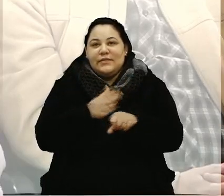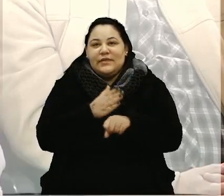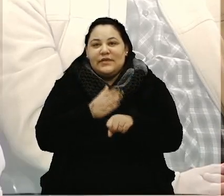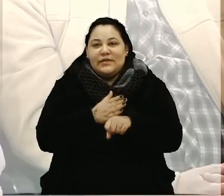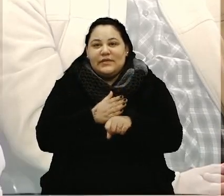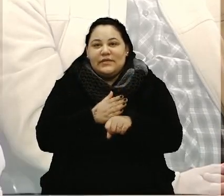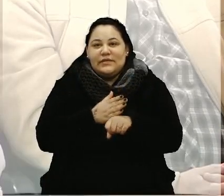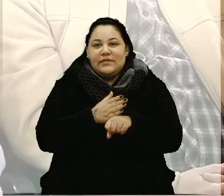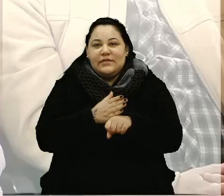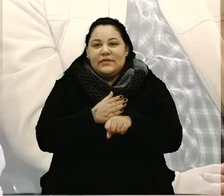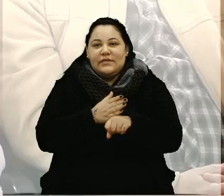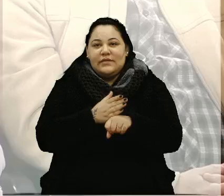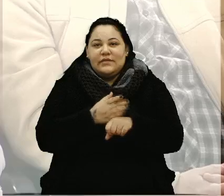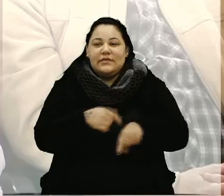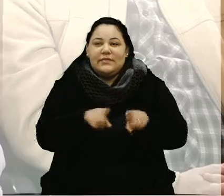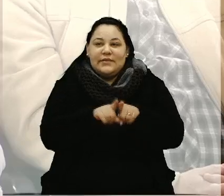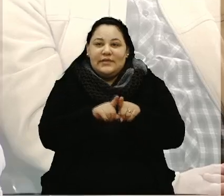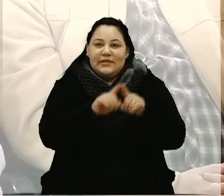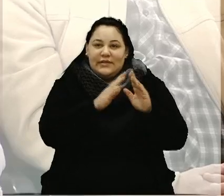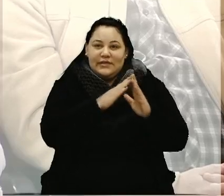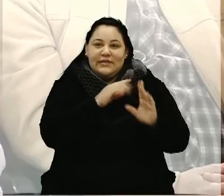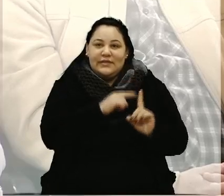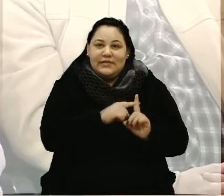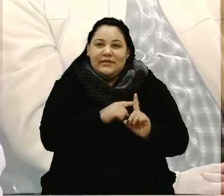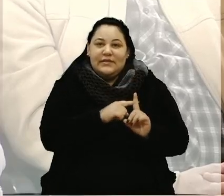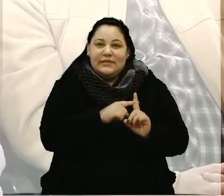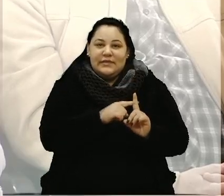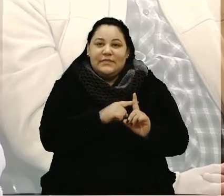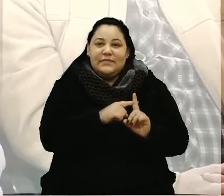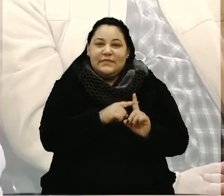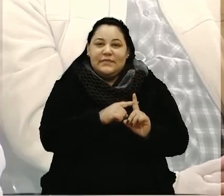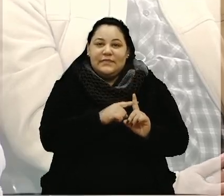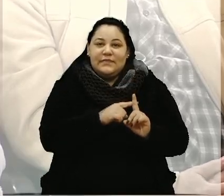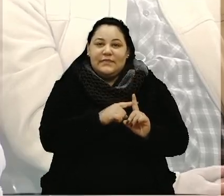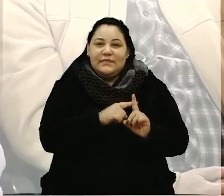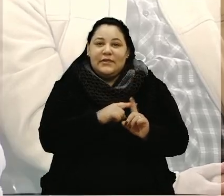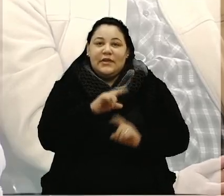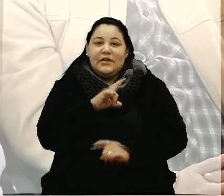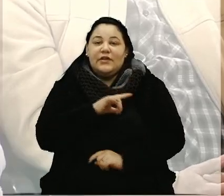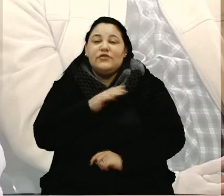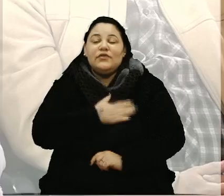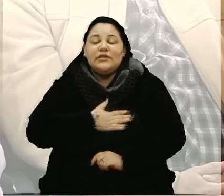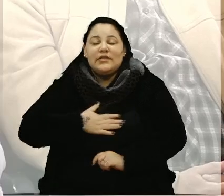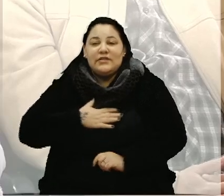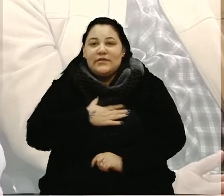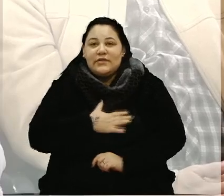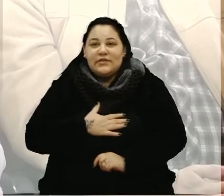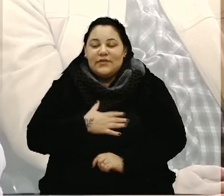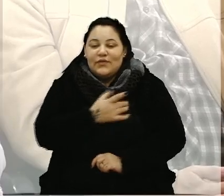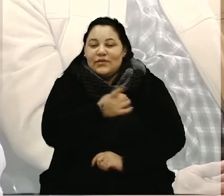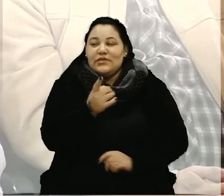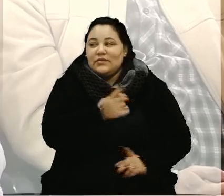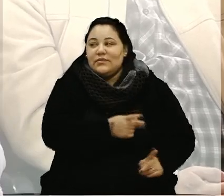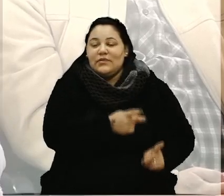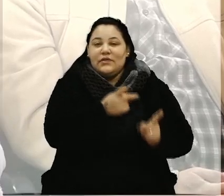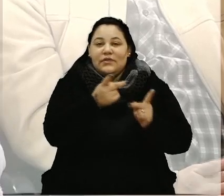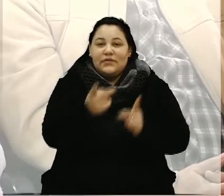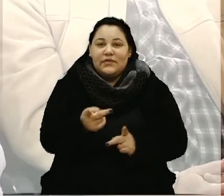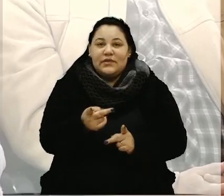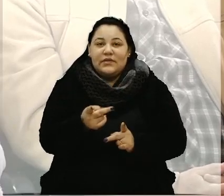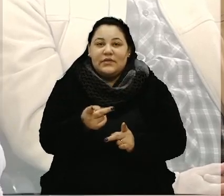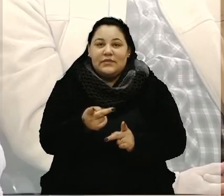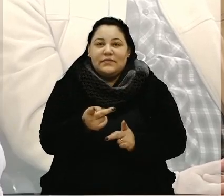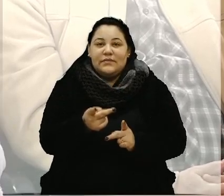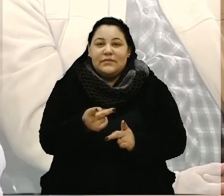Verbo da Vida, né? O qual eu tive o prazer, vocês me convidaram tempos atrás, eu